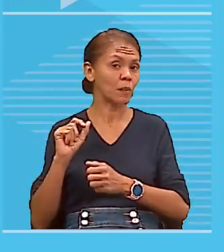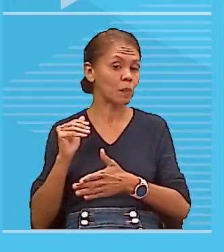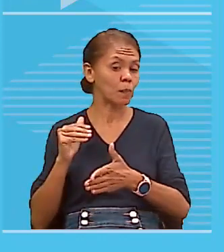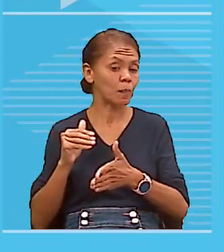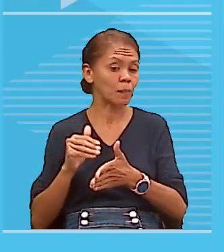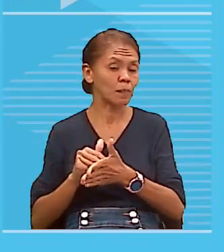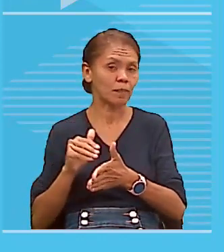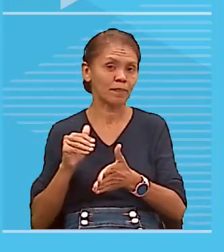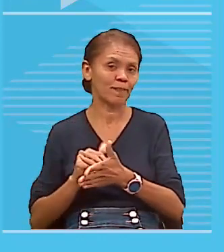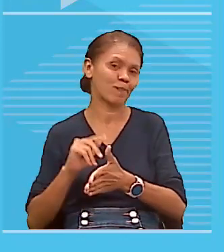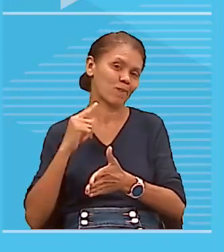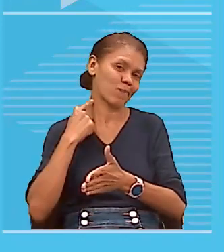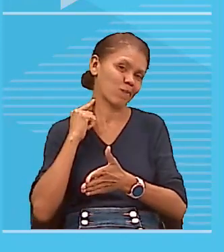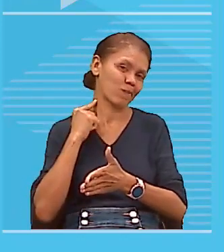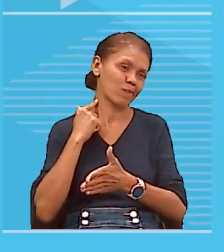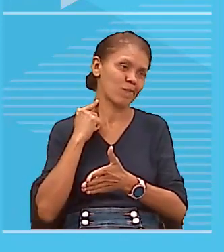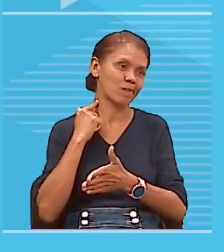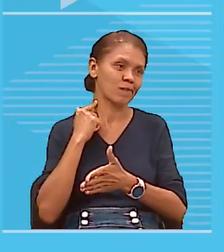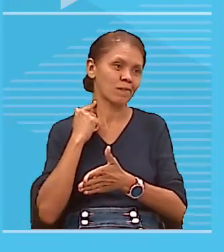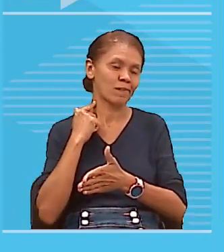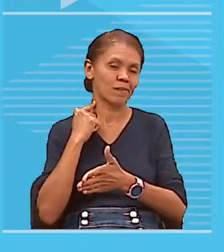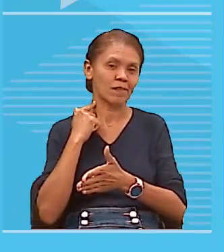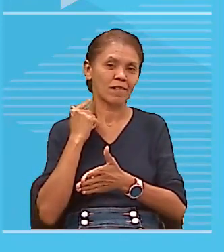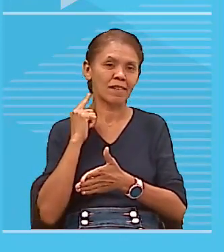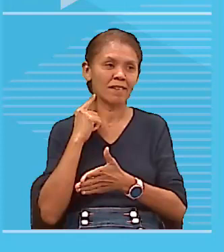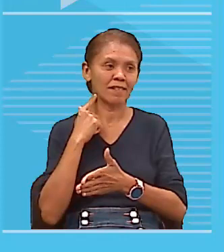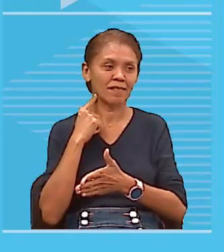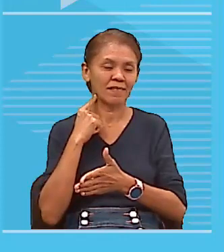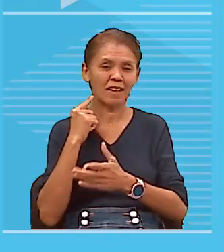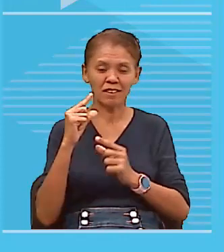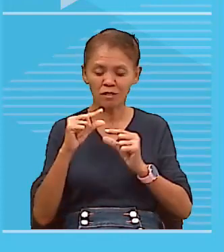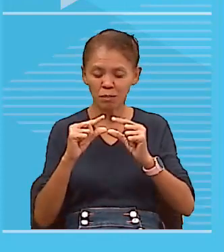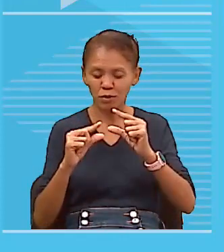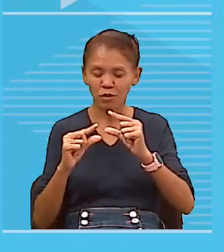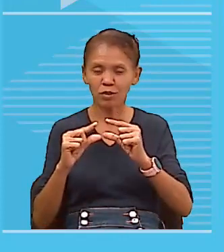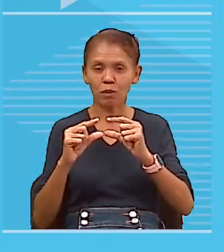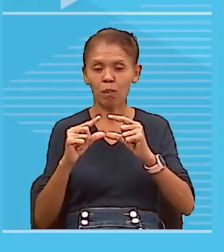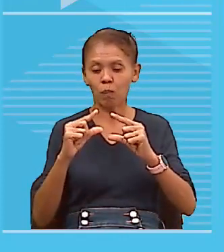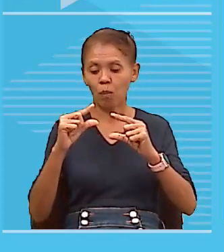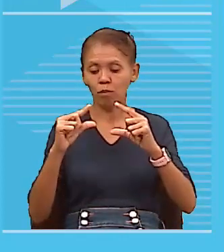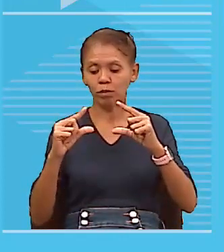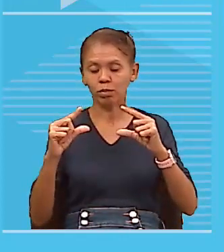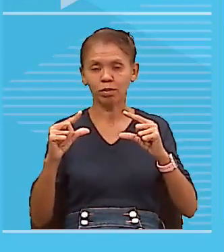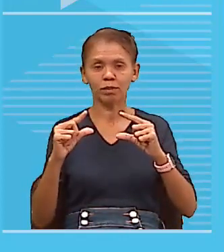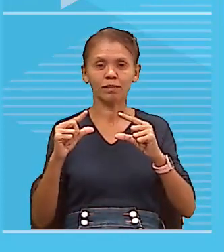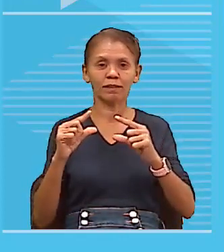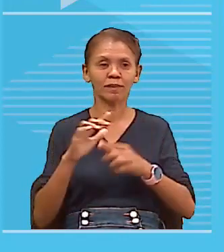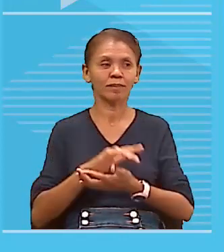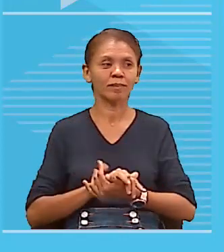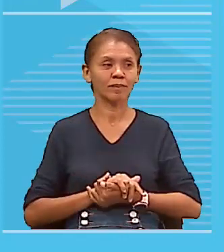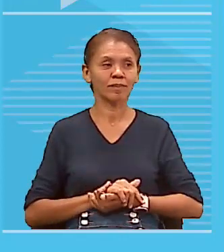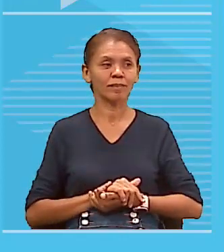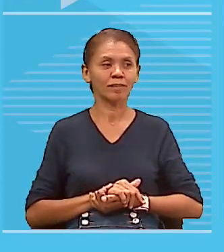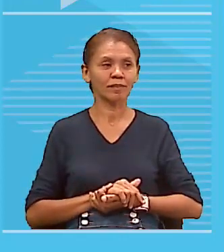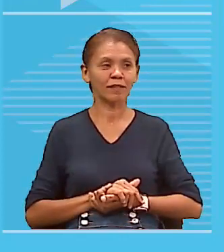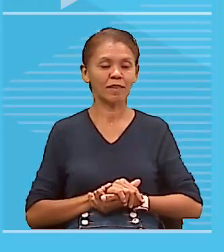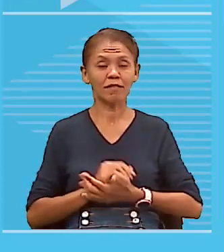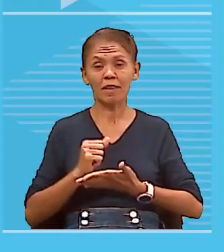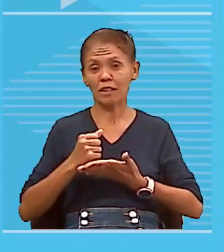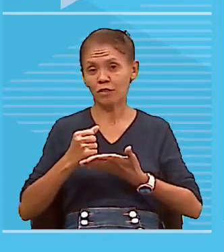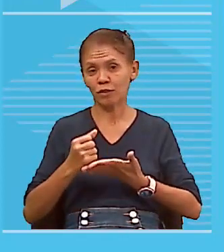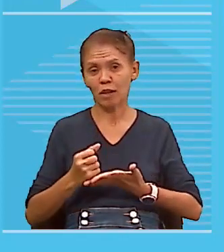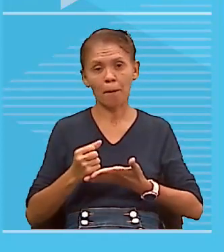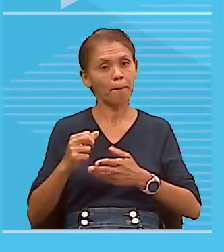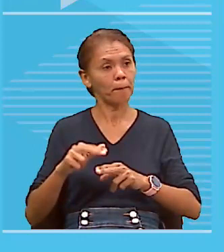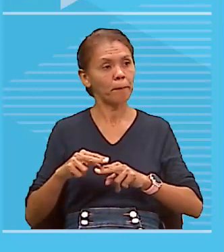aquela sujeira maior, né? As partículas um pouco maiores, né? Então, os pelinhos, eles vão dar um auxílio nisso.